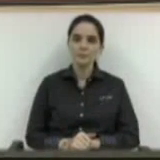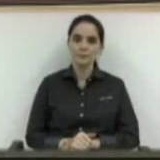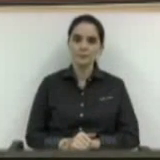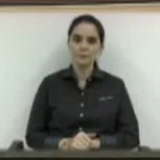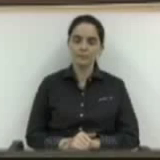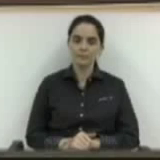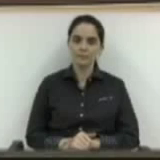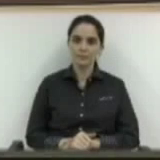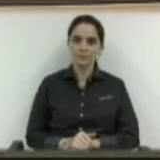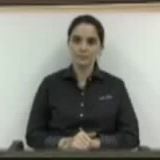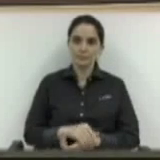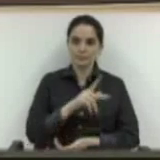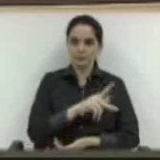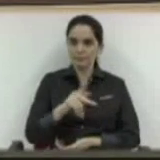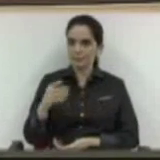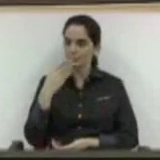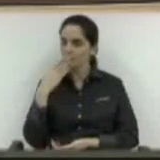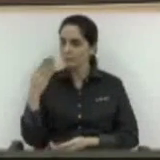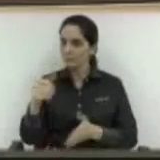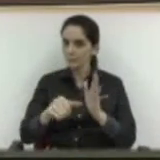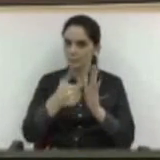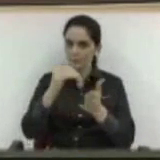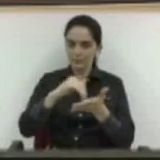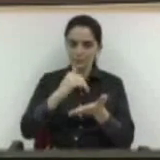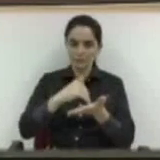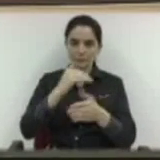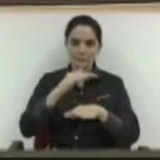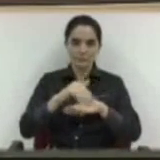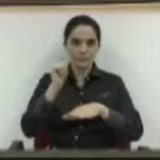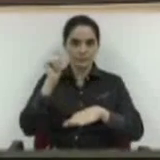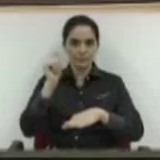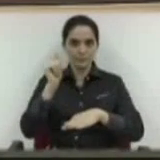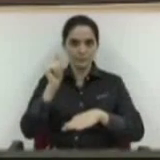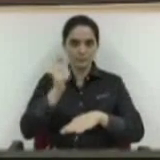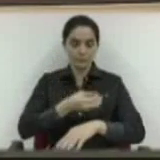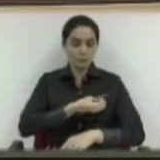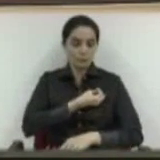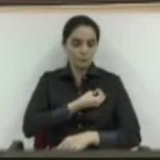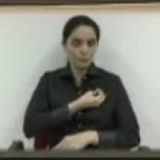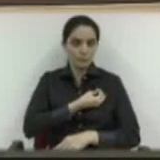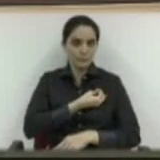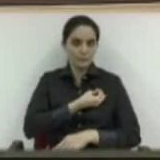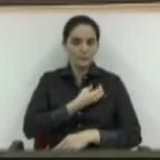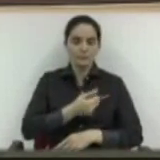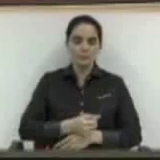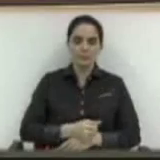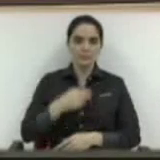solicita ao primeiro secretário que proceda à chamada dos senhores vereadores.